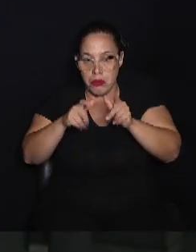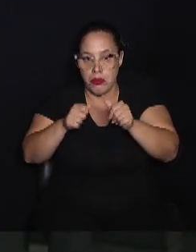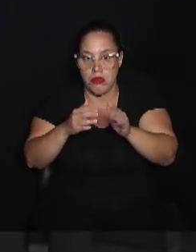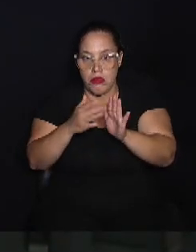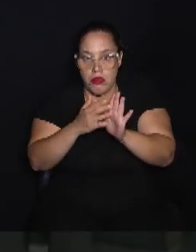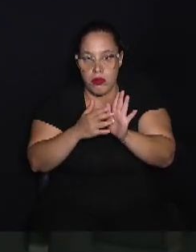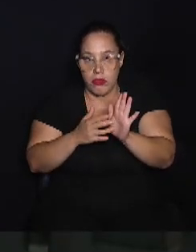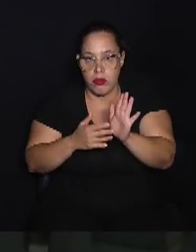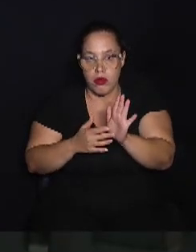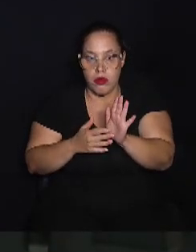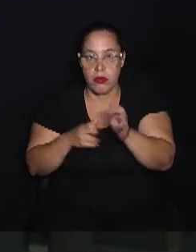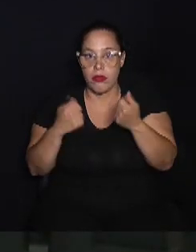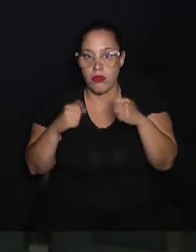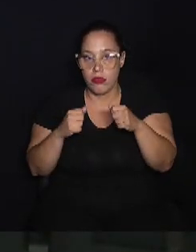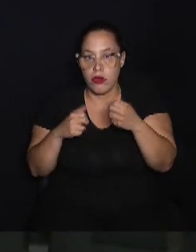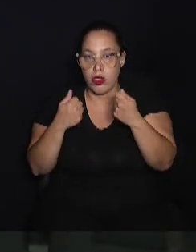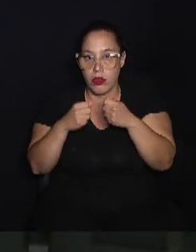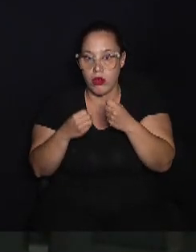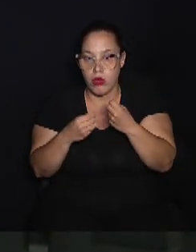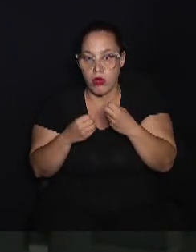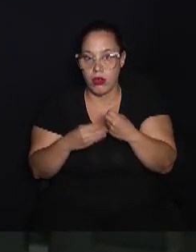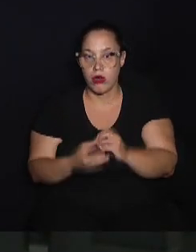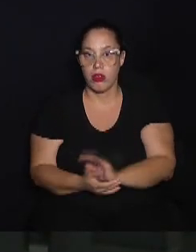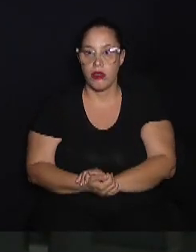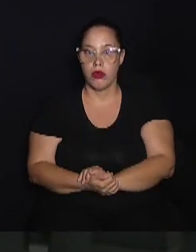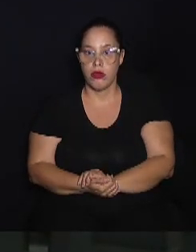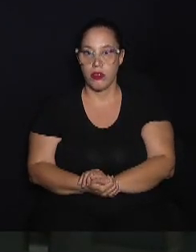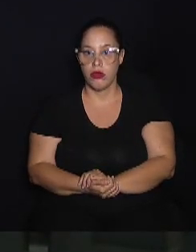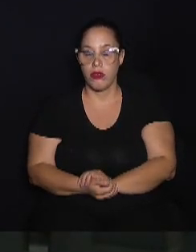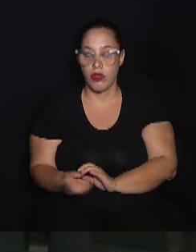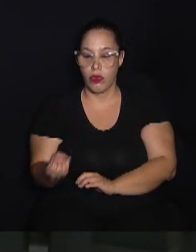dados né todas essas informações